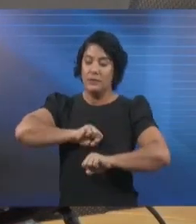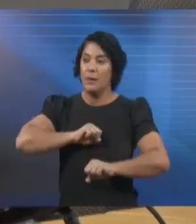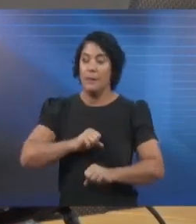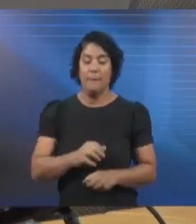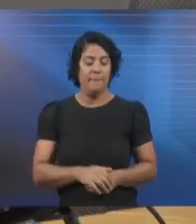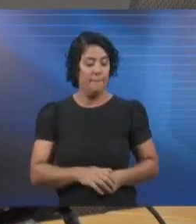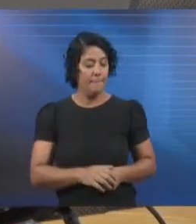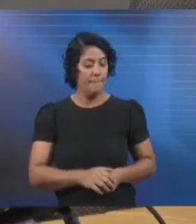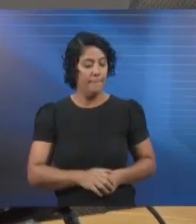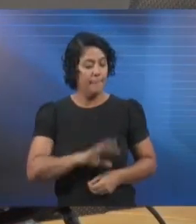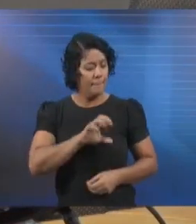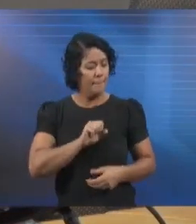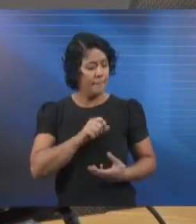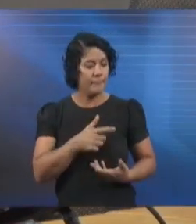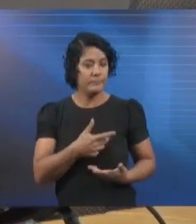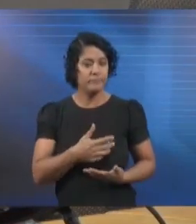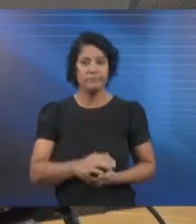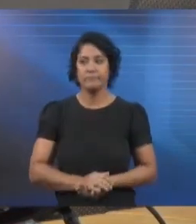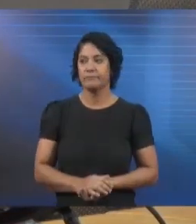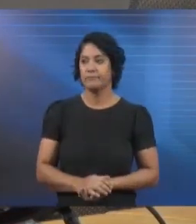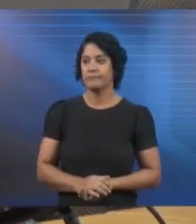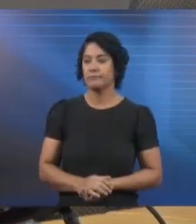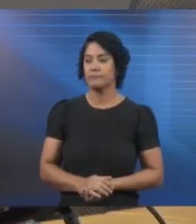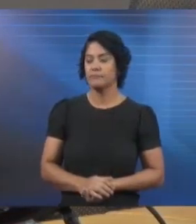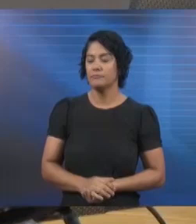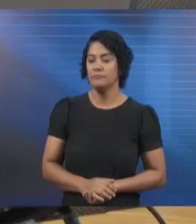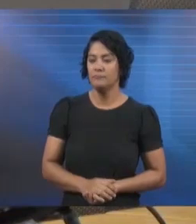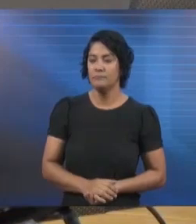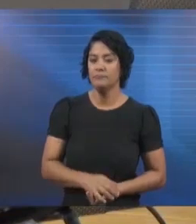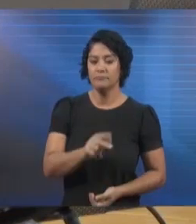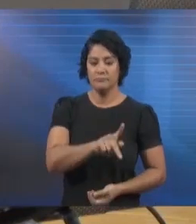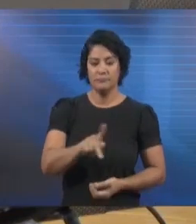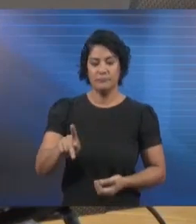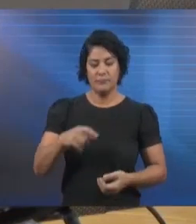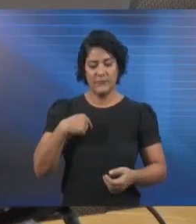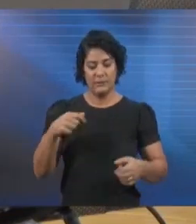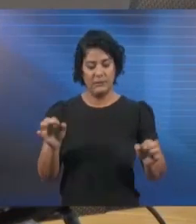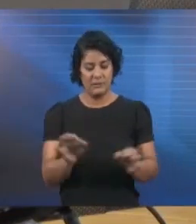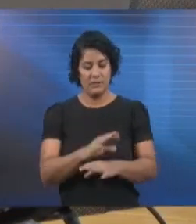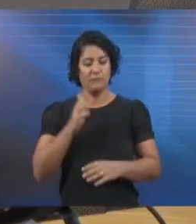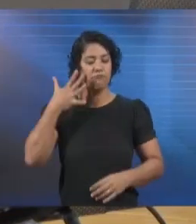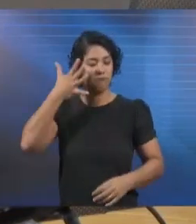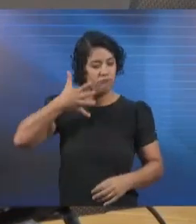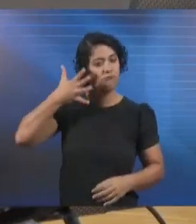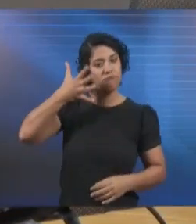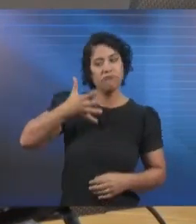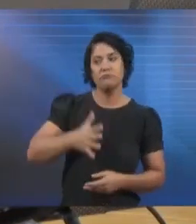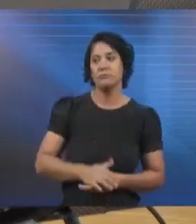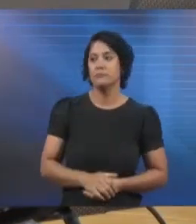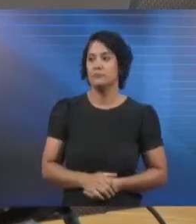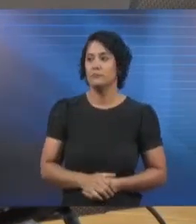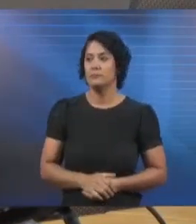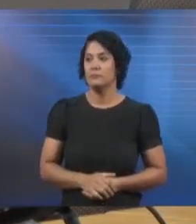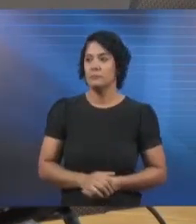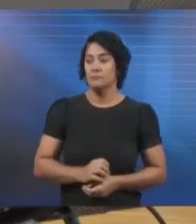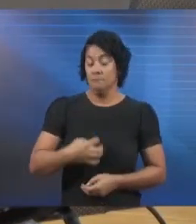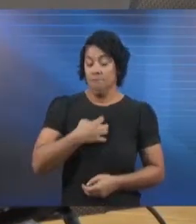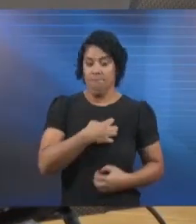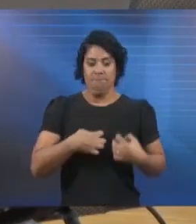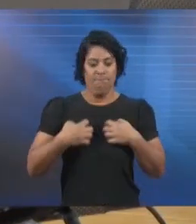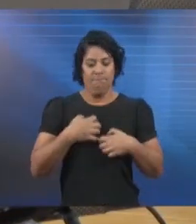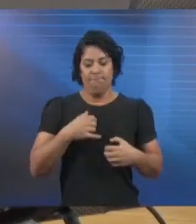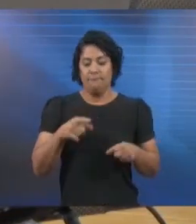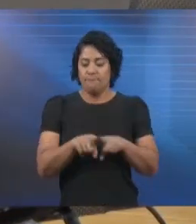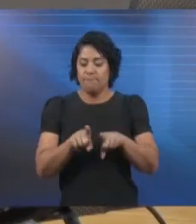pega pega senhor presidente eu encerro esse pronunciamento indignado e